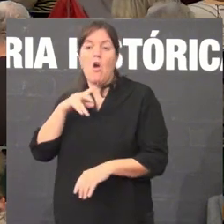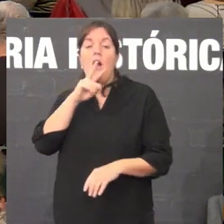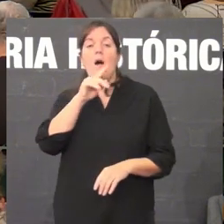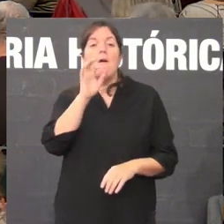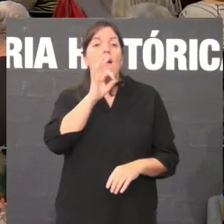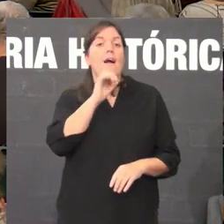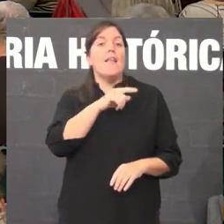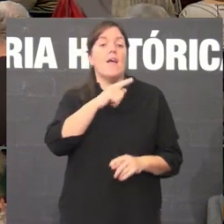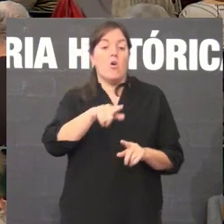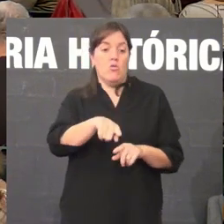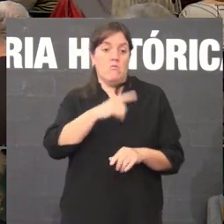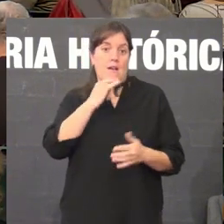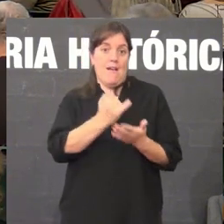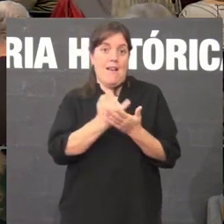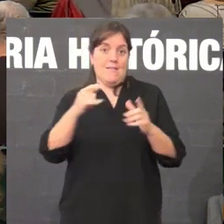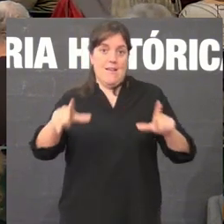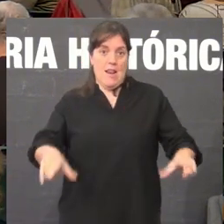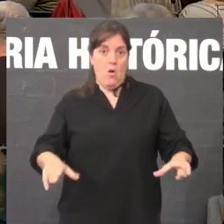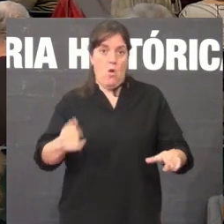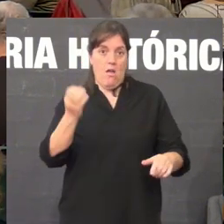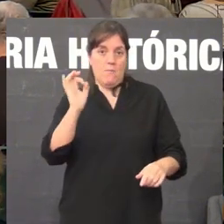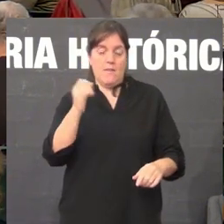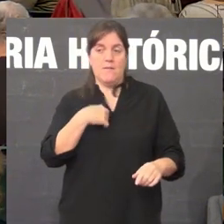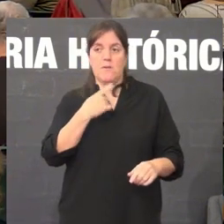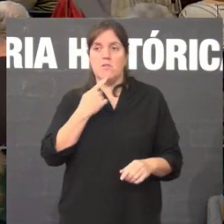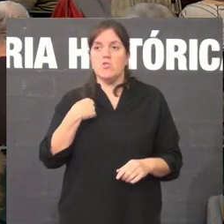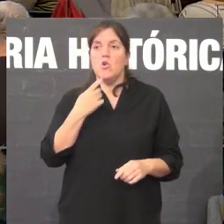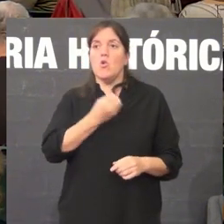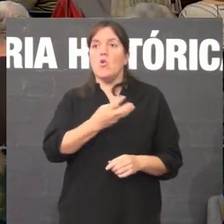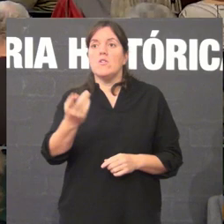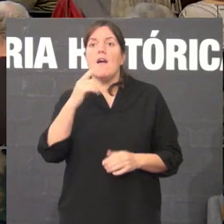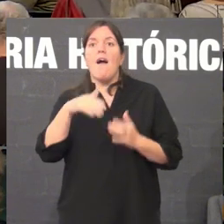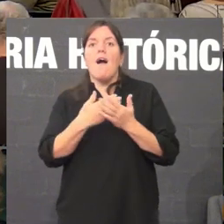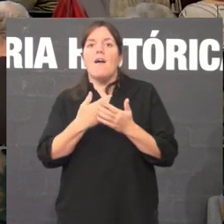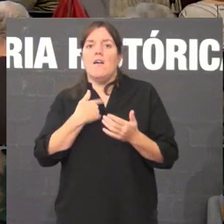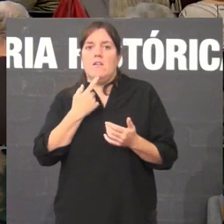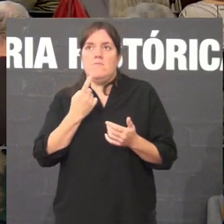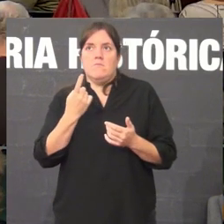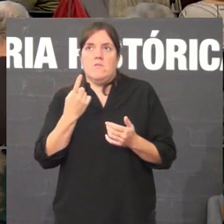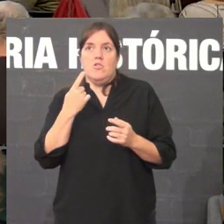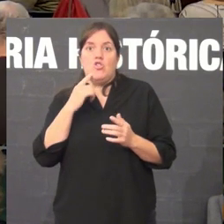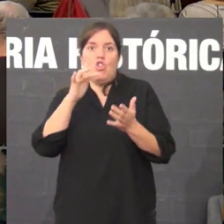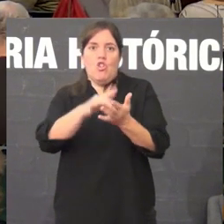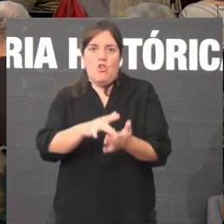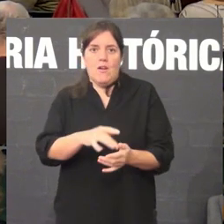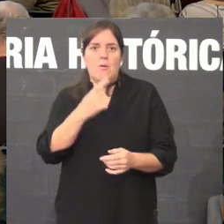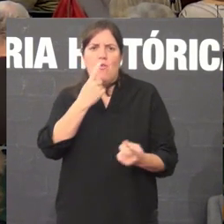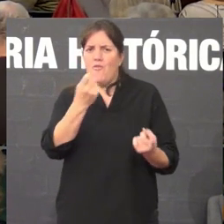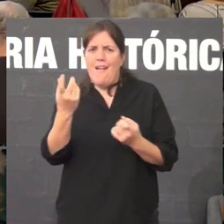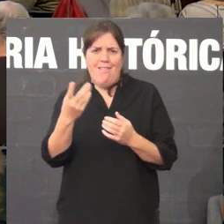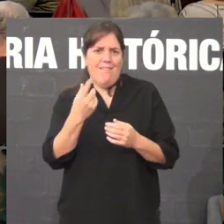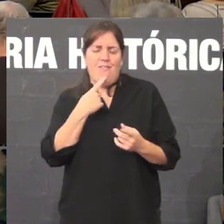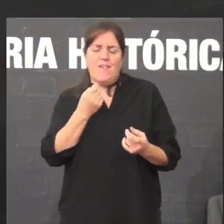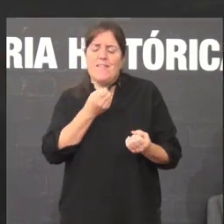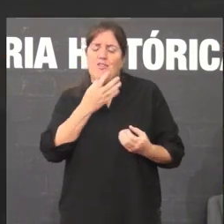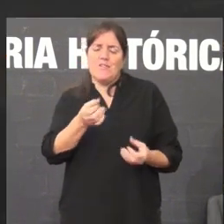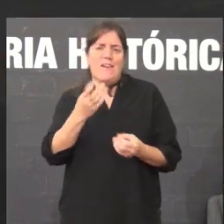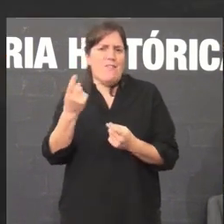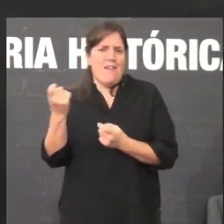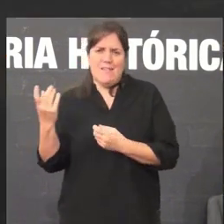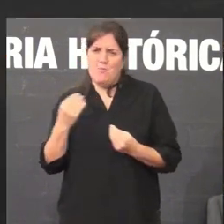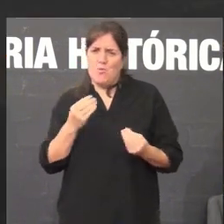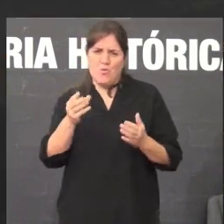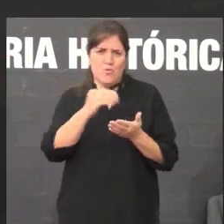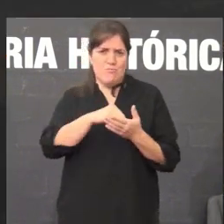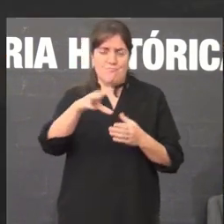normalidade e eu contei até onde cheguei e non é pouco que contei mas falta moito algunhas persoas xa me dixeron non, non é que non